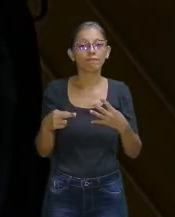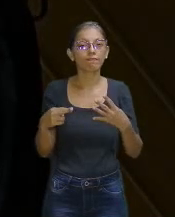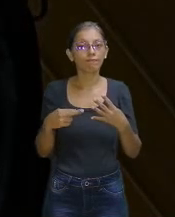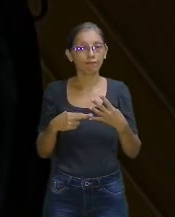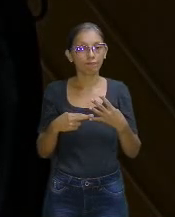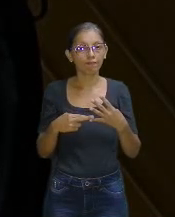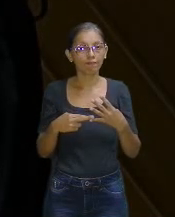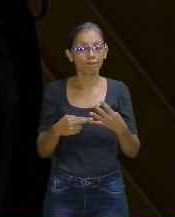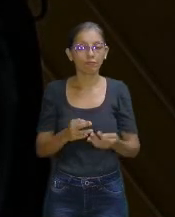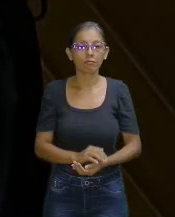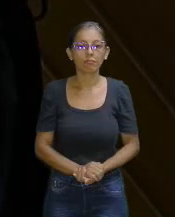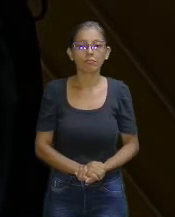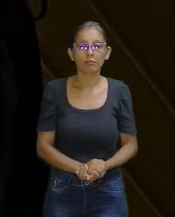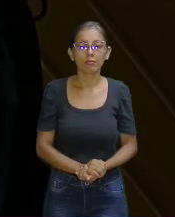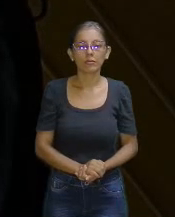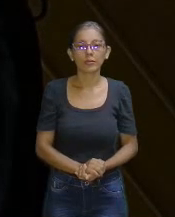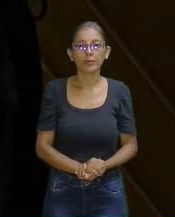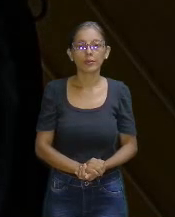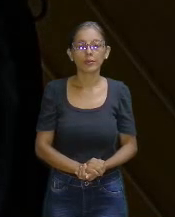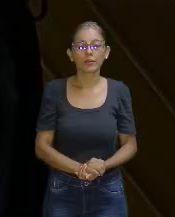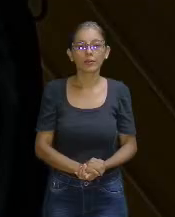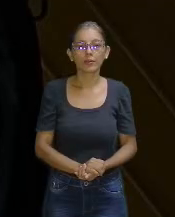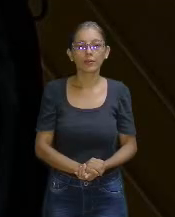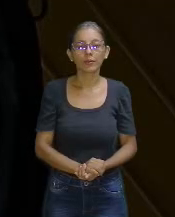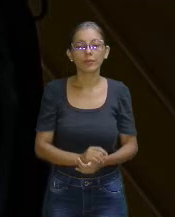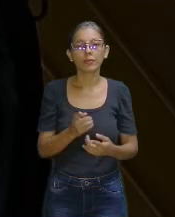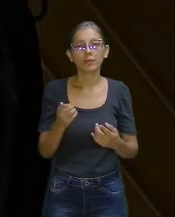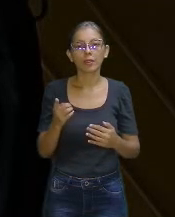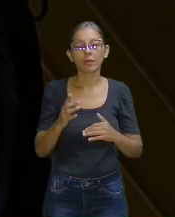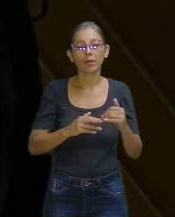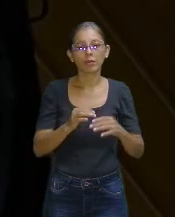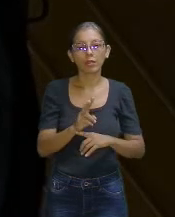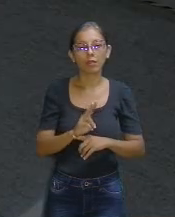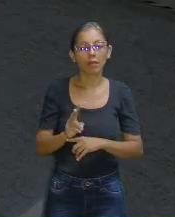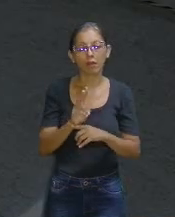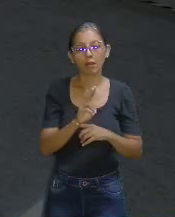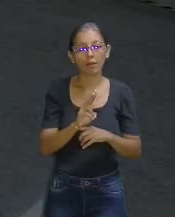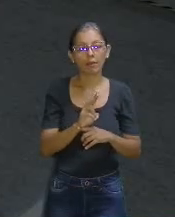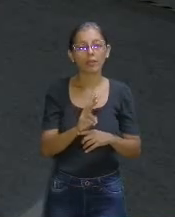Eleitoral opinou pelo desprovimento do recurso. É o relatório, senhor presidente.